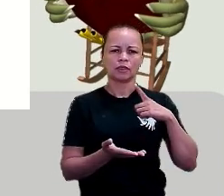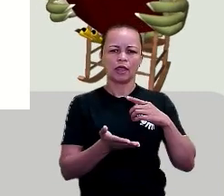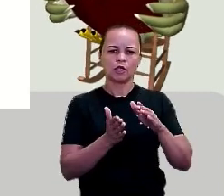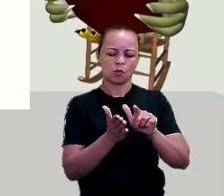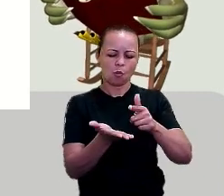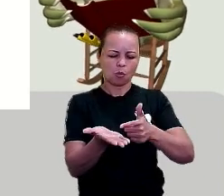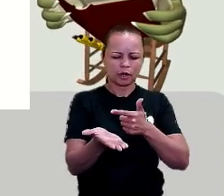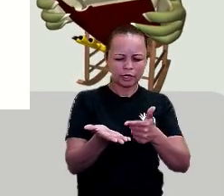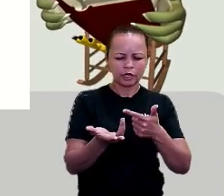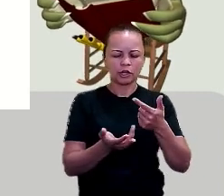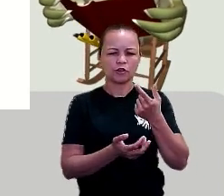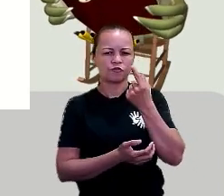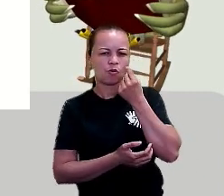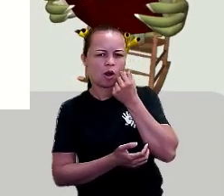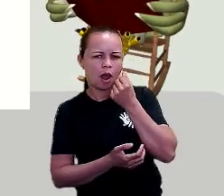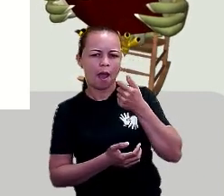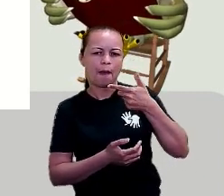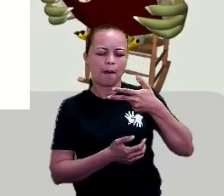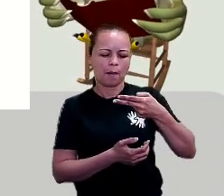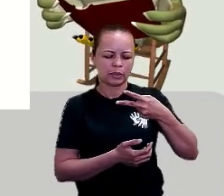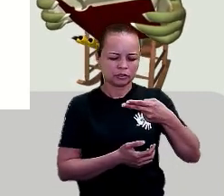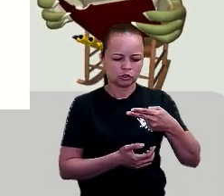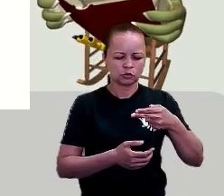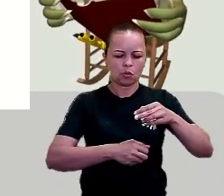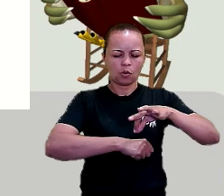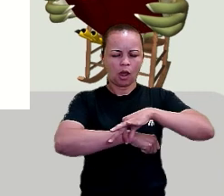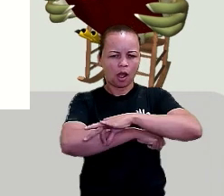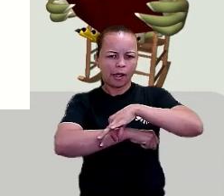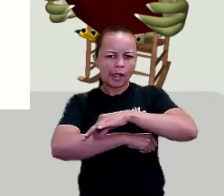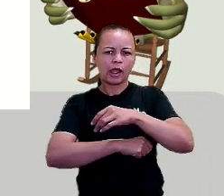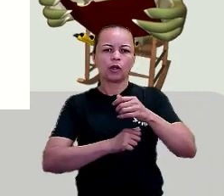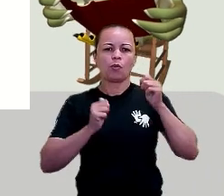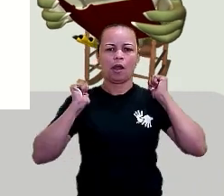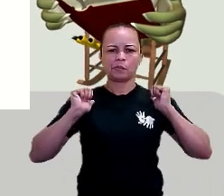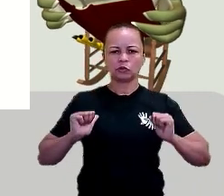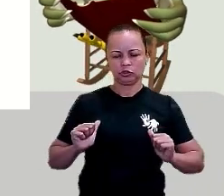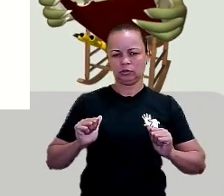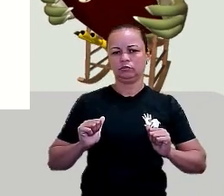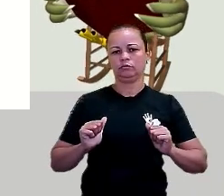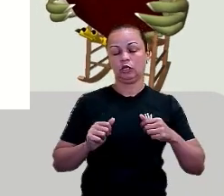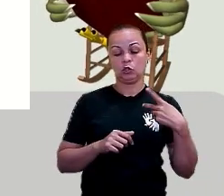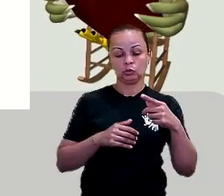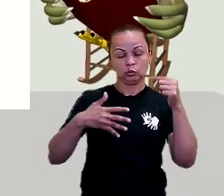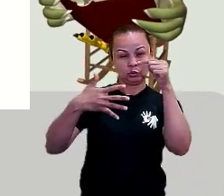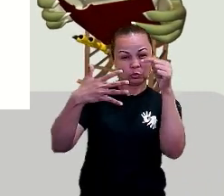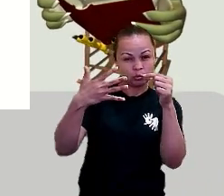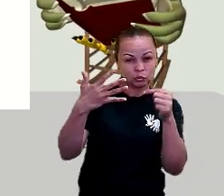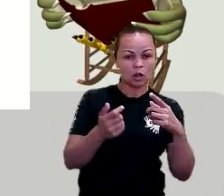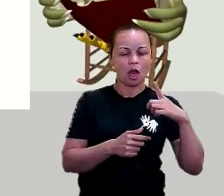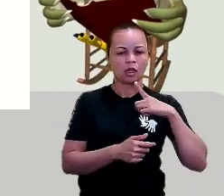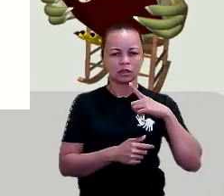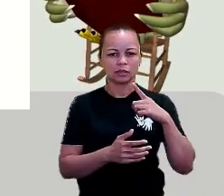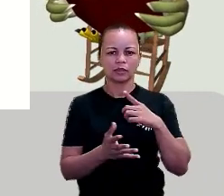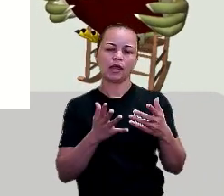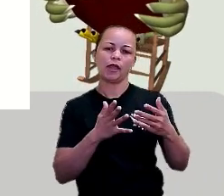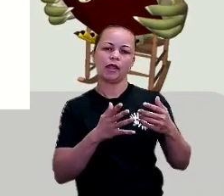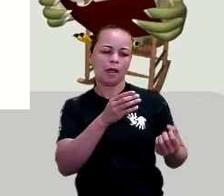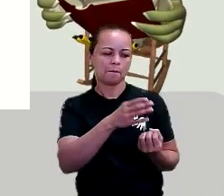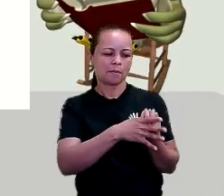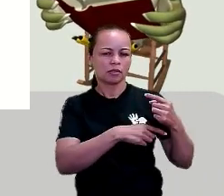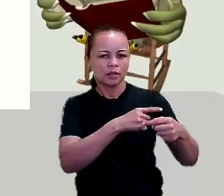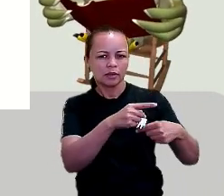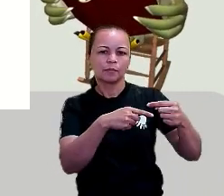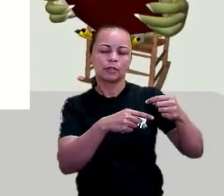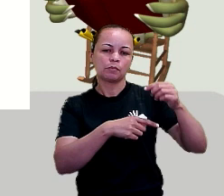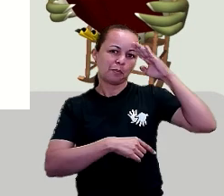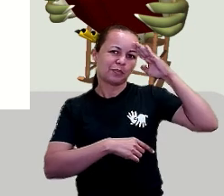a régua, a mochila. Tudo isso aí tem uma matéria-prima principal. De onde foi que surgiu tudo